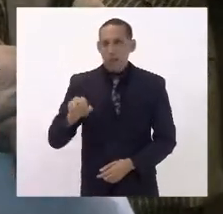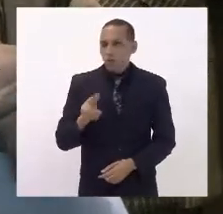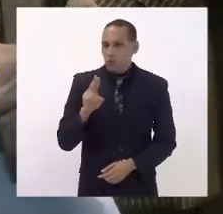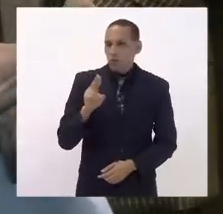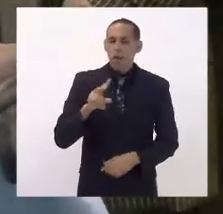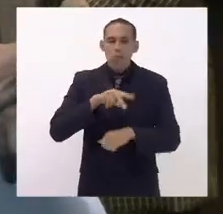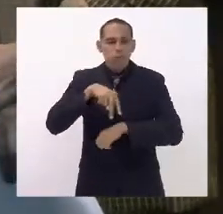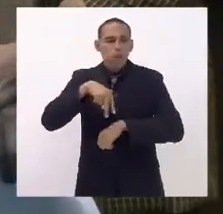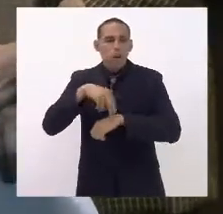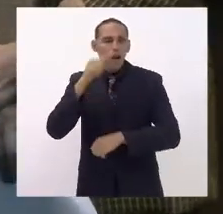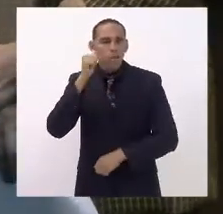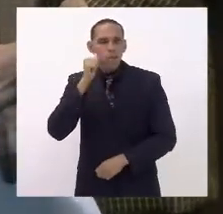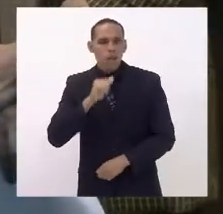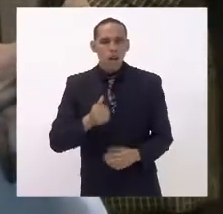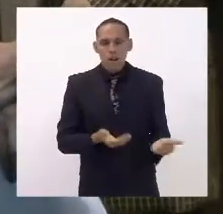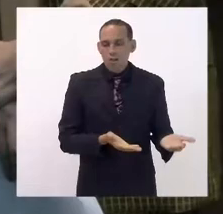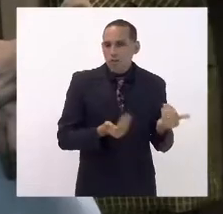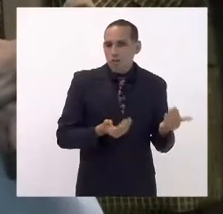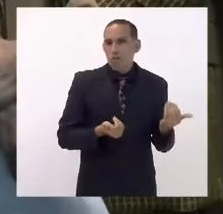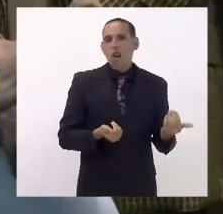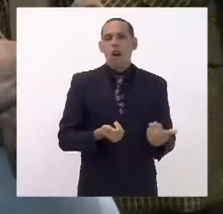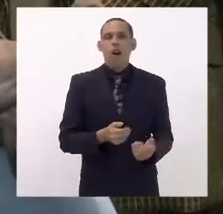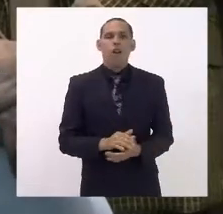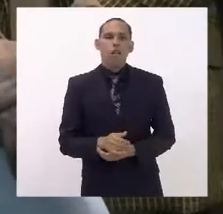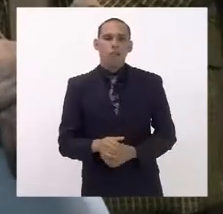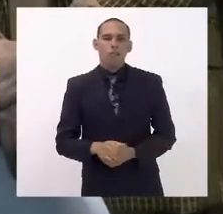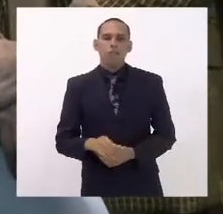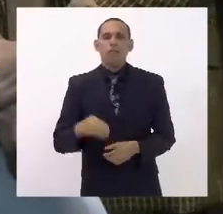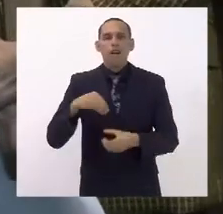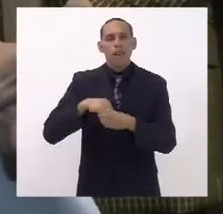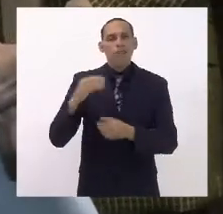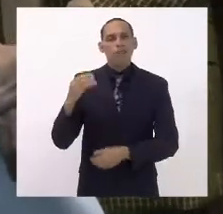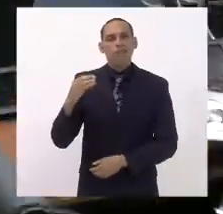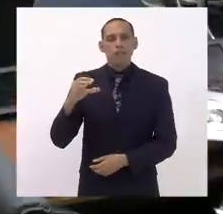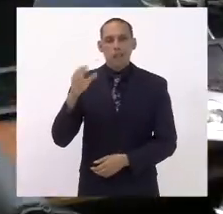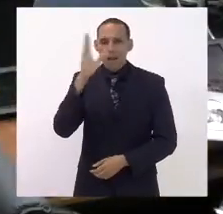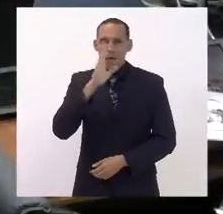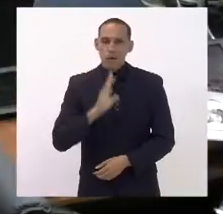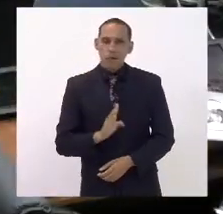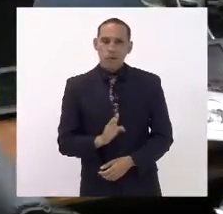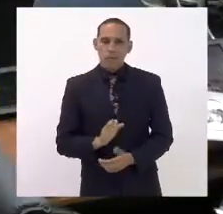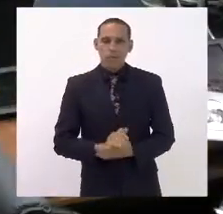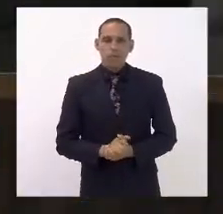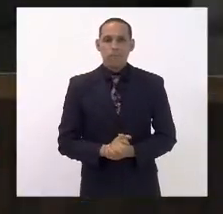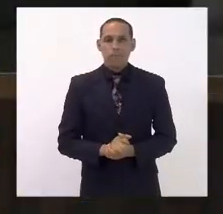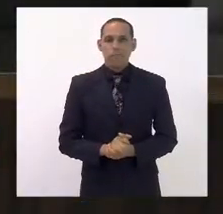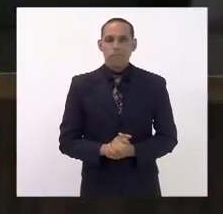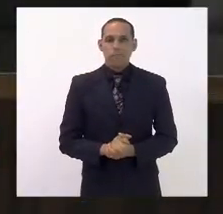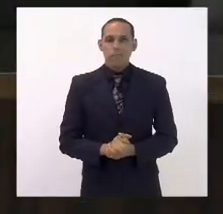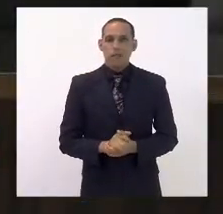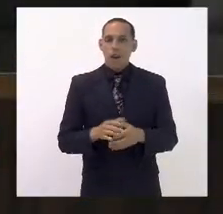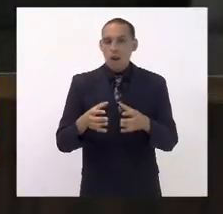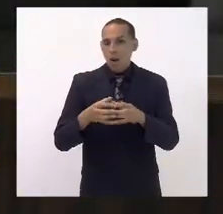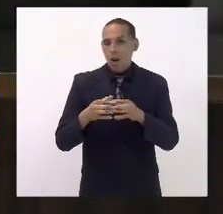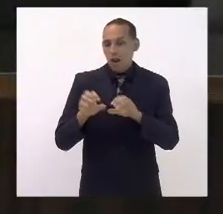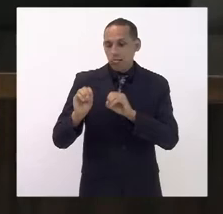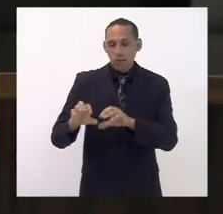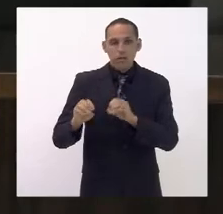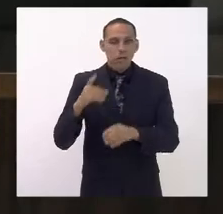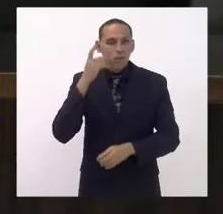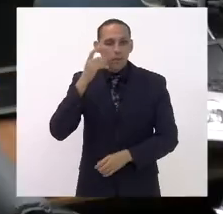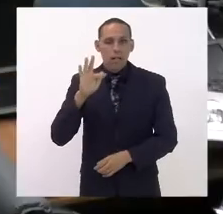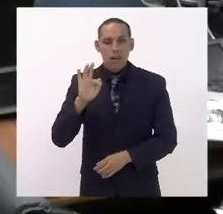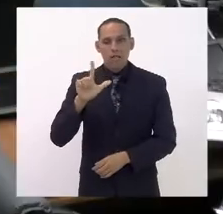das adolescentes, das crianças, meninas, na ciência brasileira. Pela Comissão de Educação, deputado Flávio